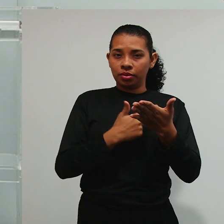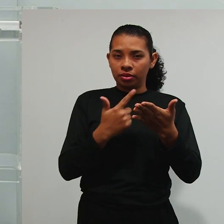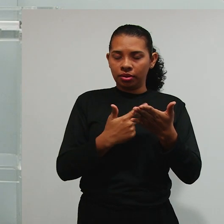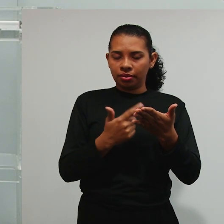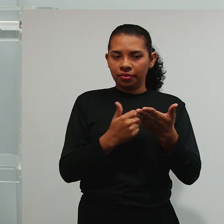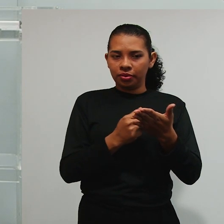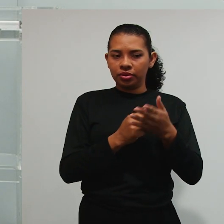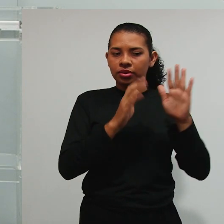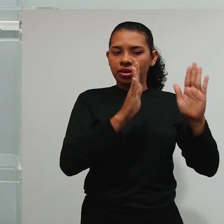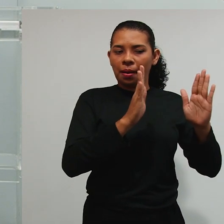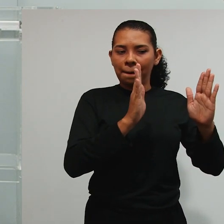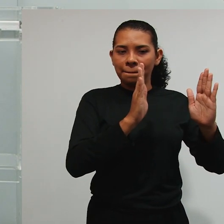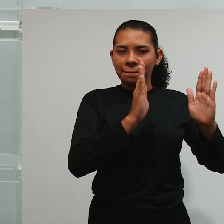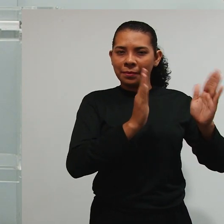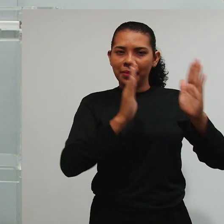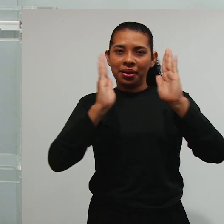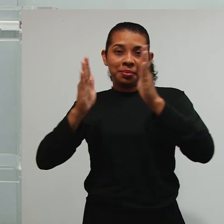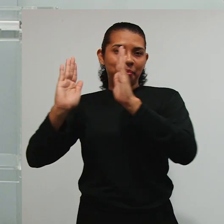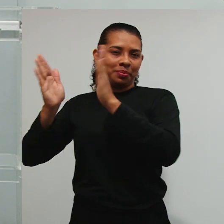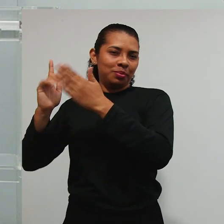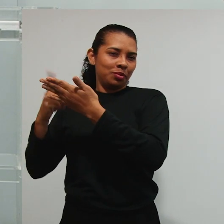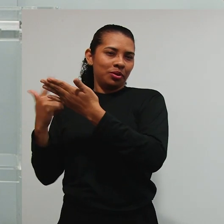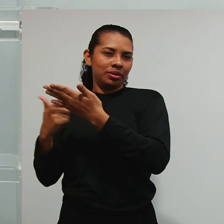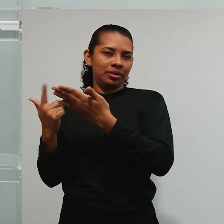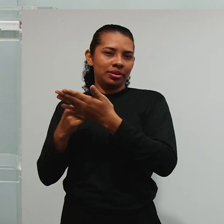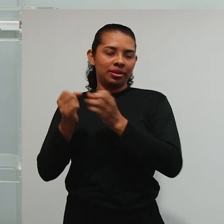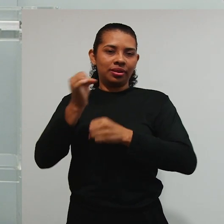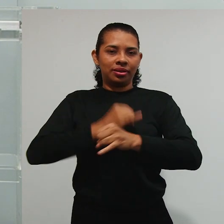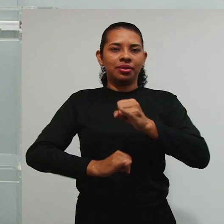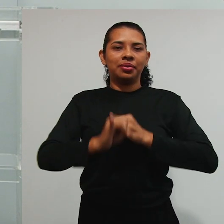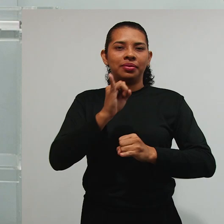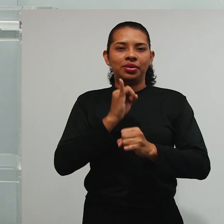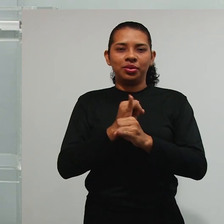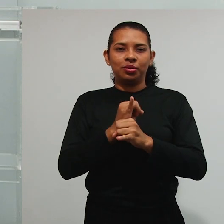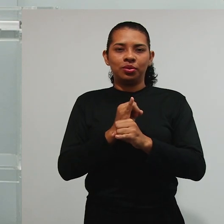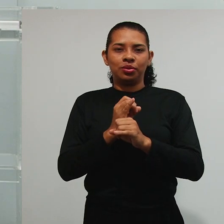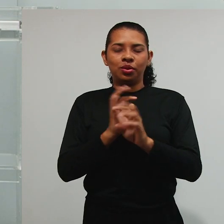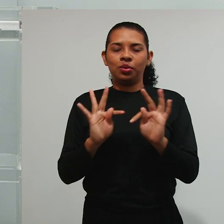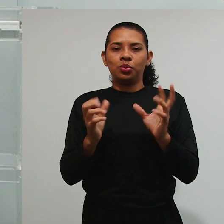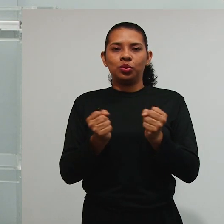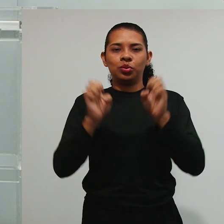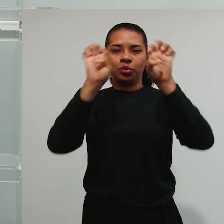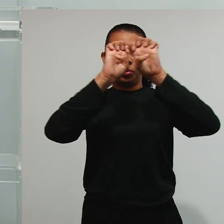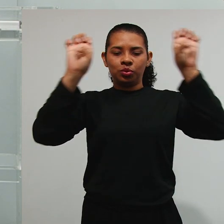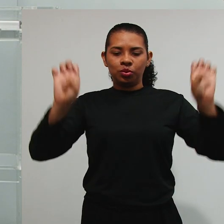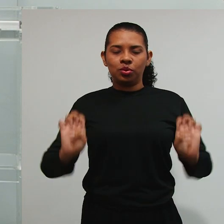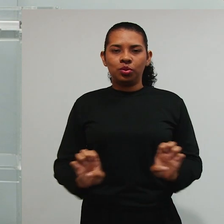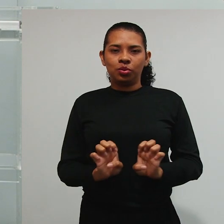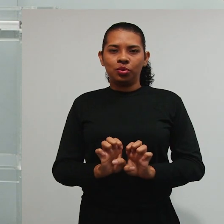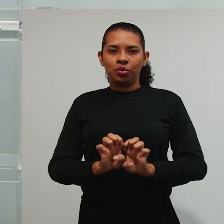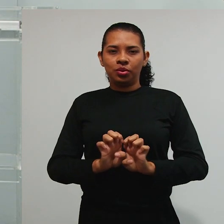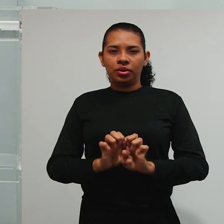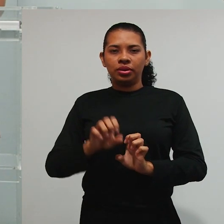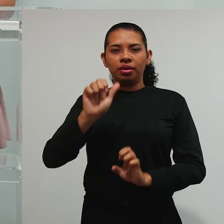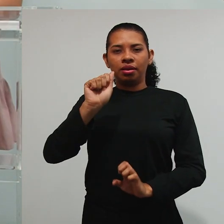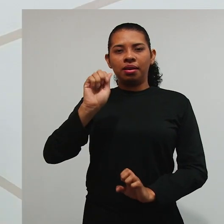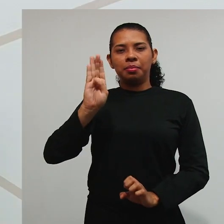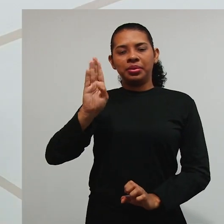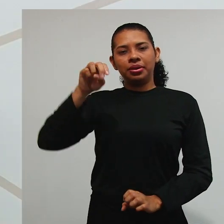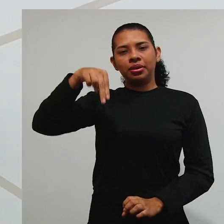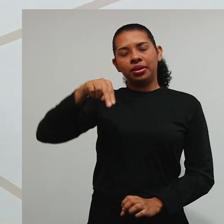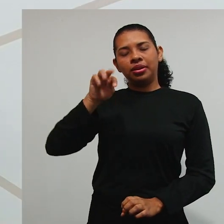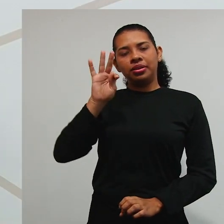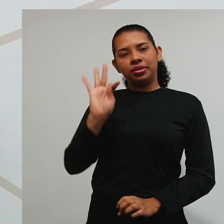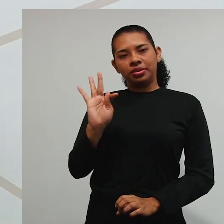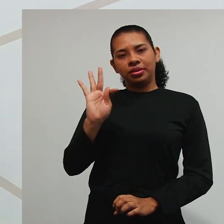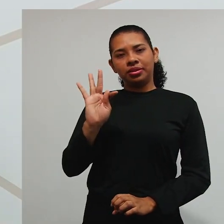na biblioteca virtual e a estrutura direta das normas da ABNT. No mais, é